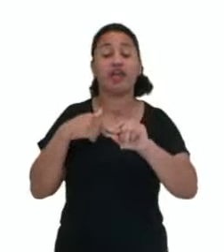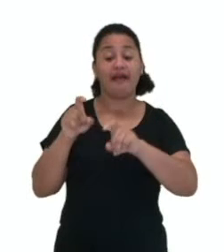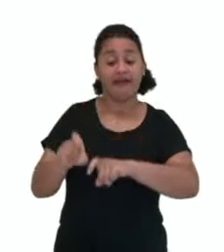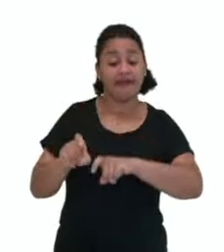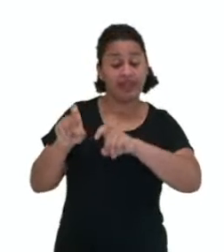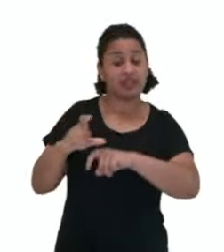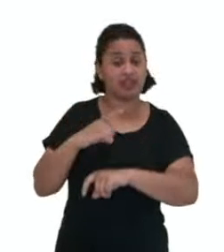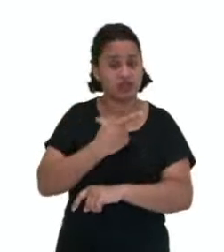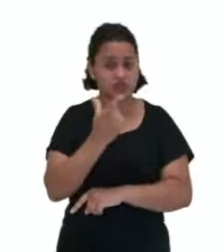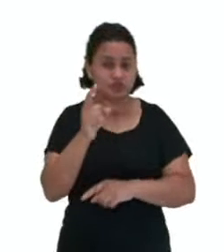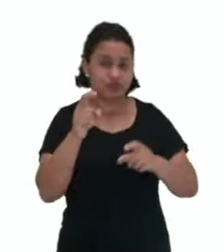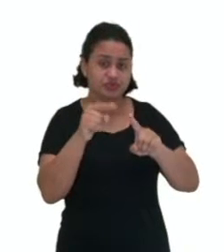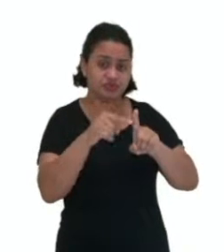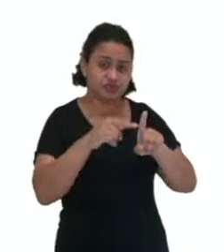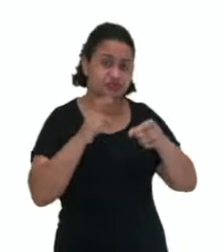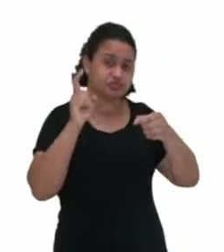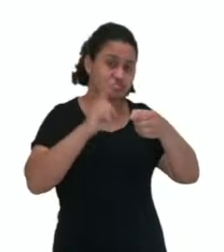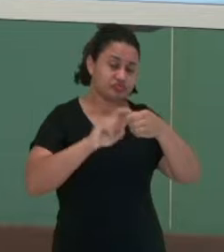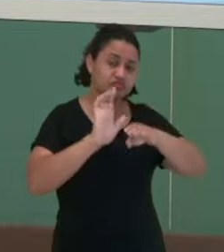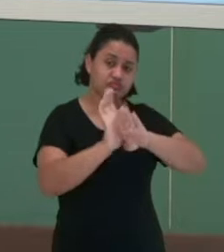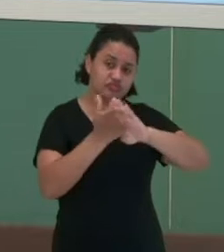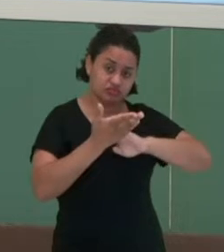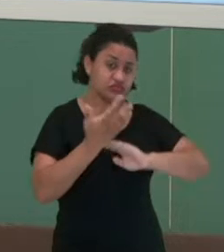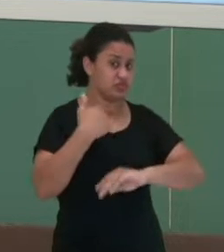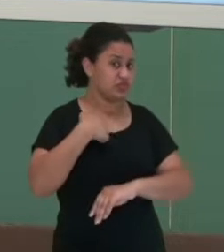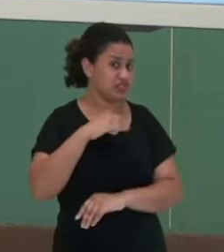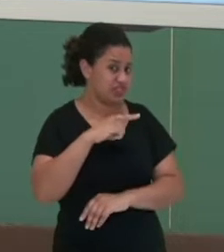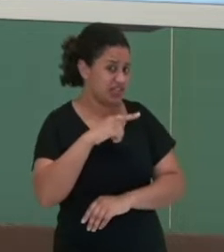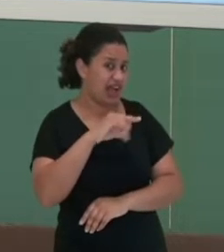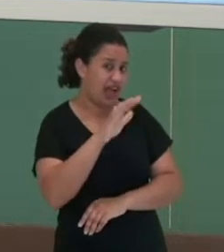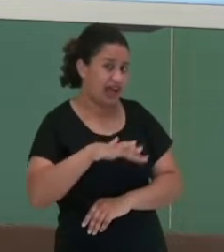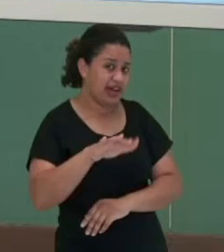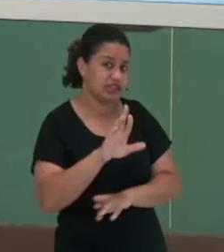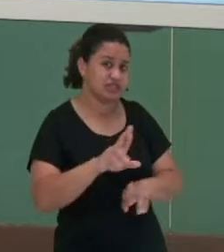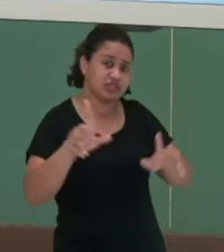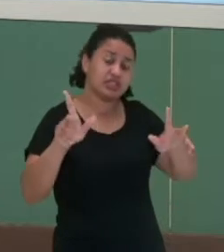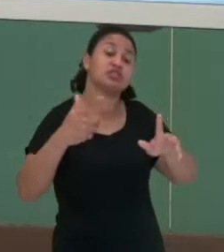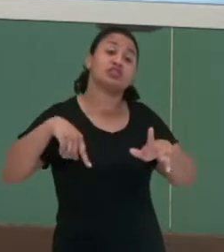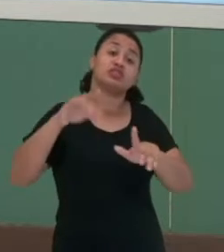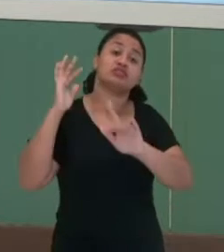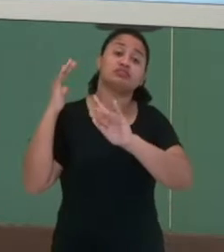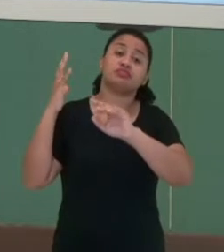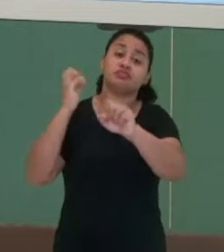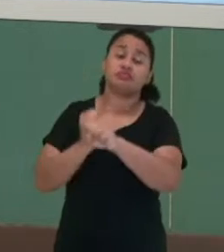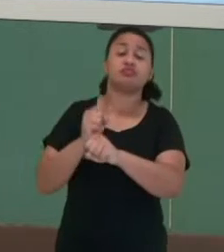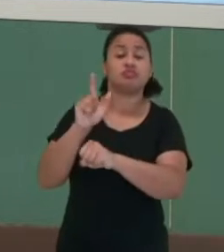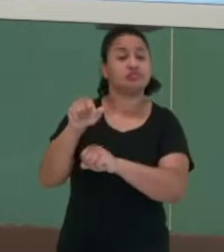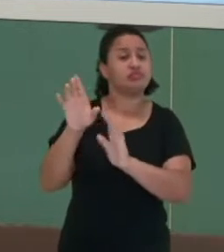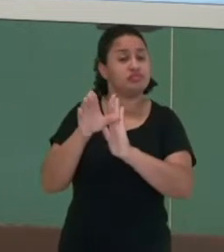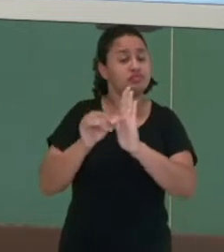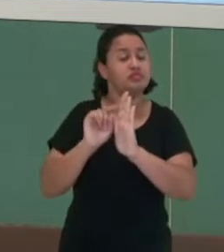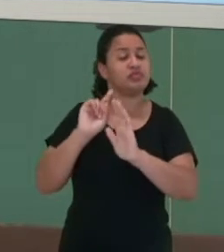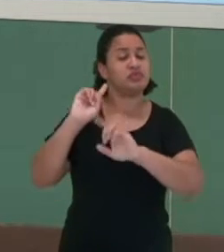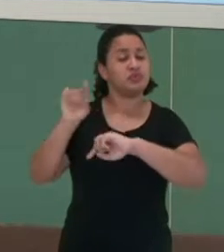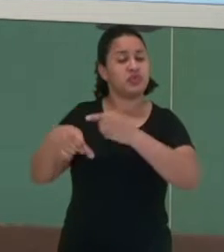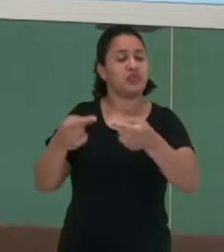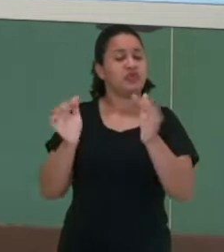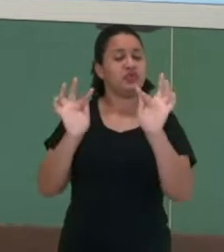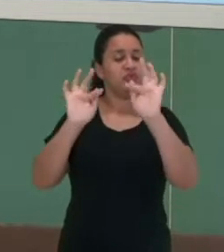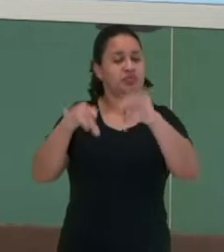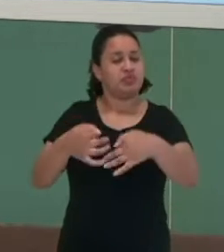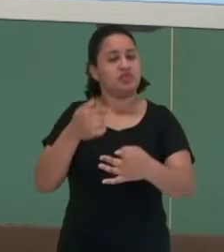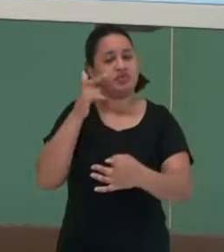existem outras áreas de atuação. Nós vamos relembrar exatamente isso e no final do vídeo vocês vão poder